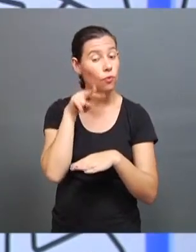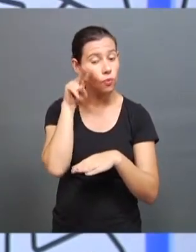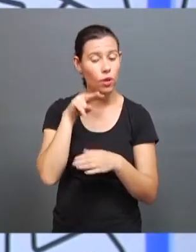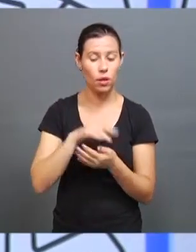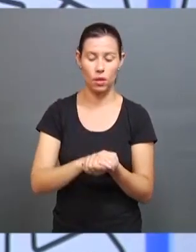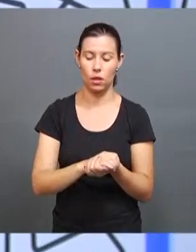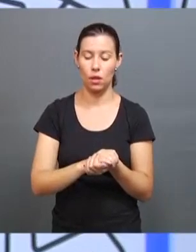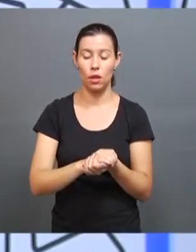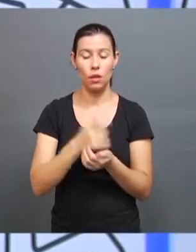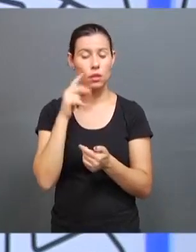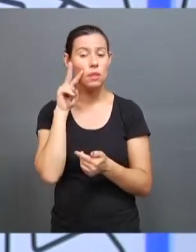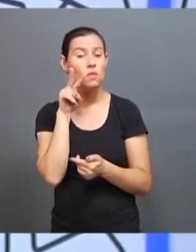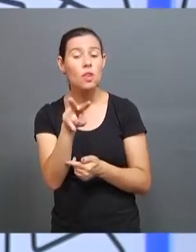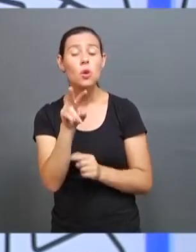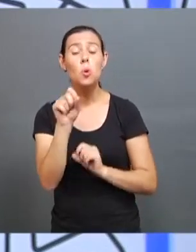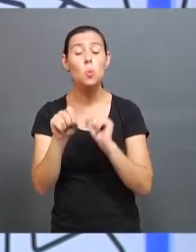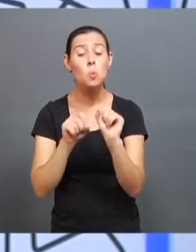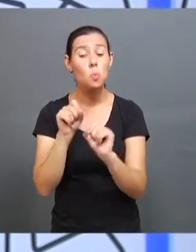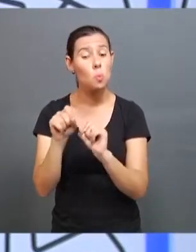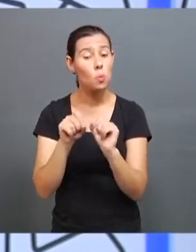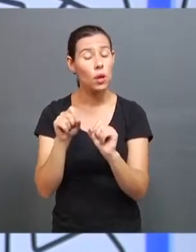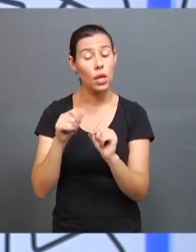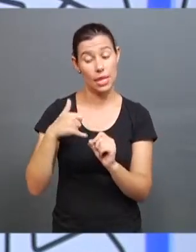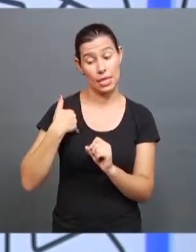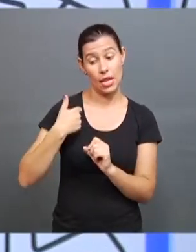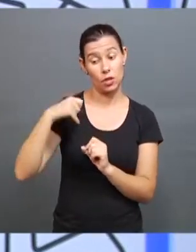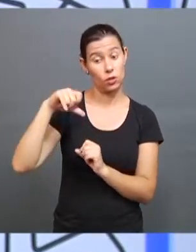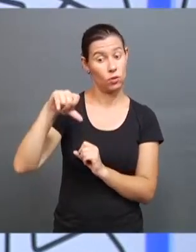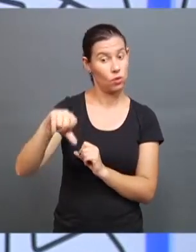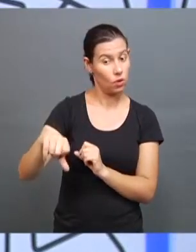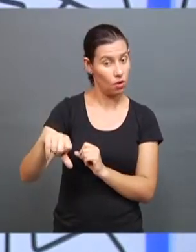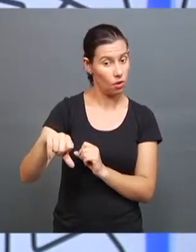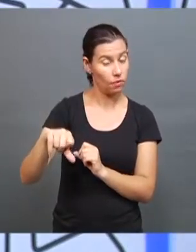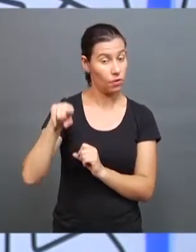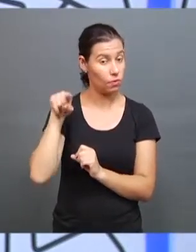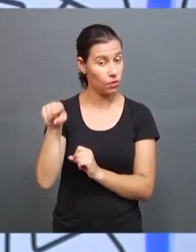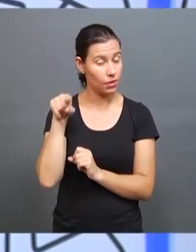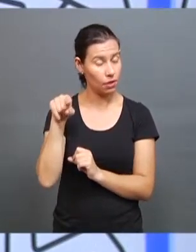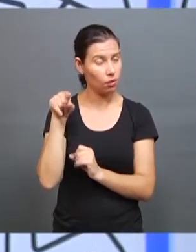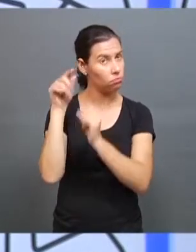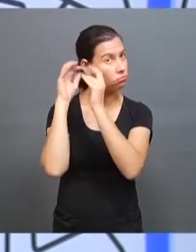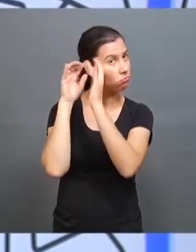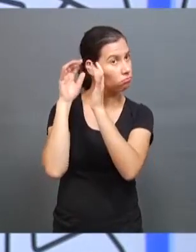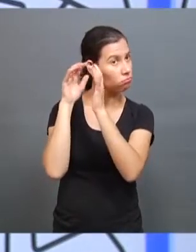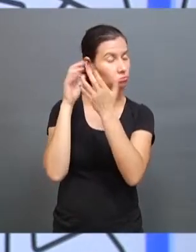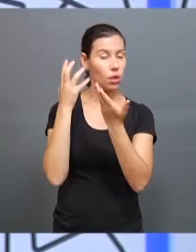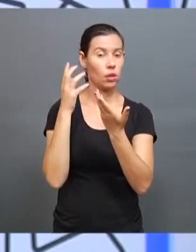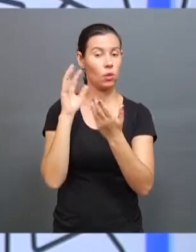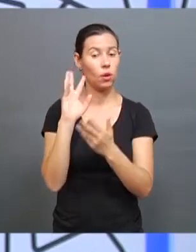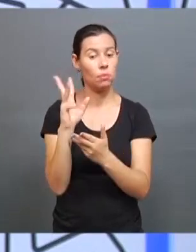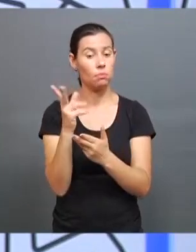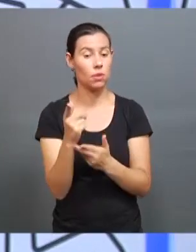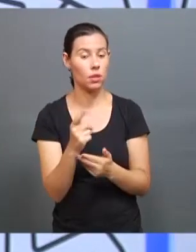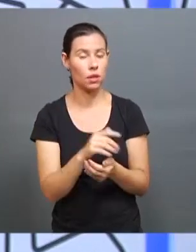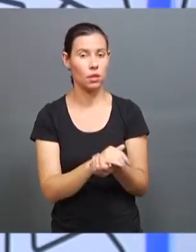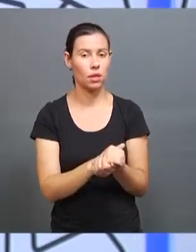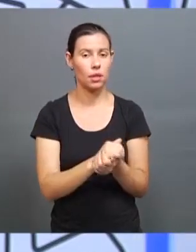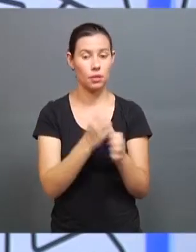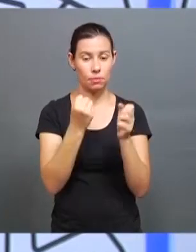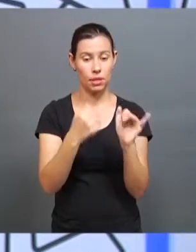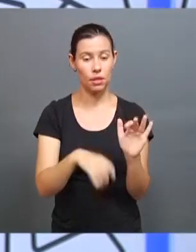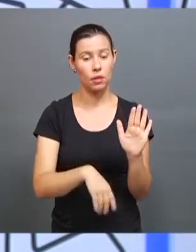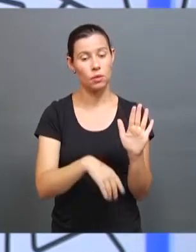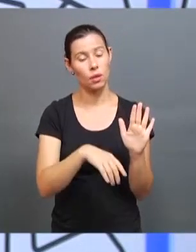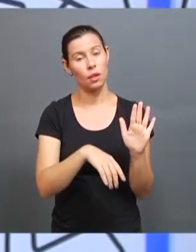você tem 9 anos, você não tem capacidade ou habilidade ou possibilidade de assistir um programa que já foi regulamentado para uma criança